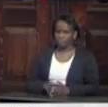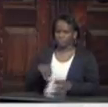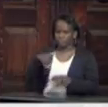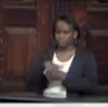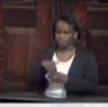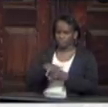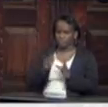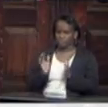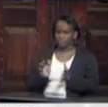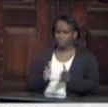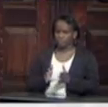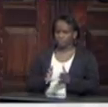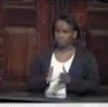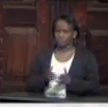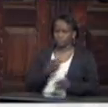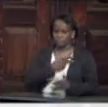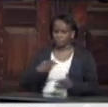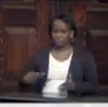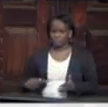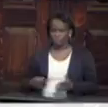votação, não presidi,